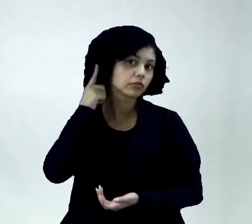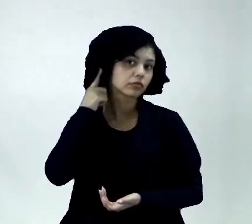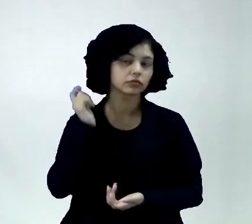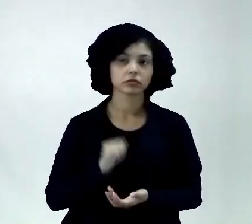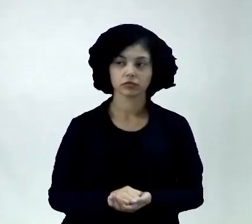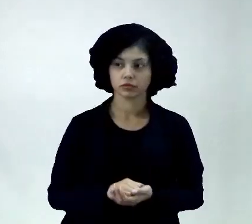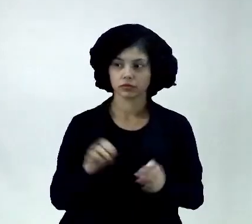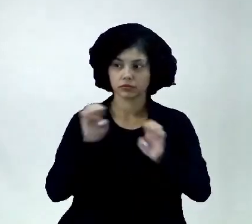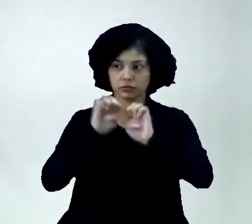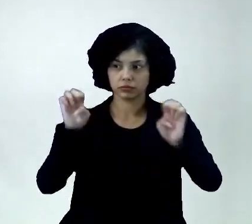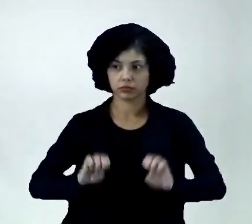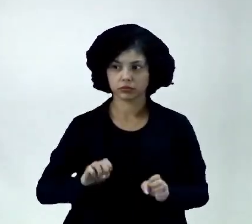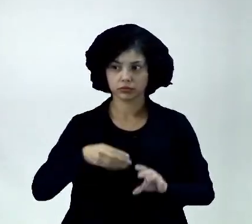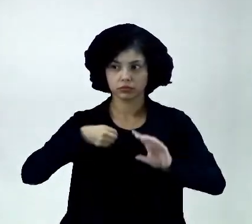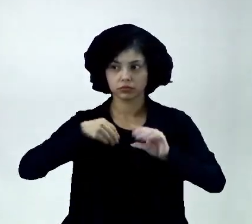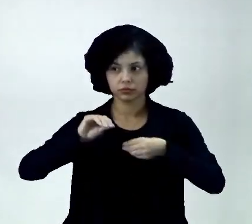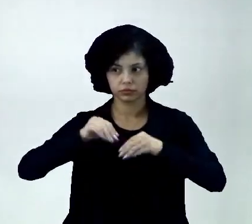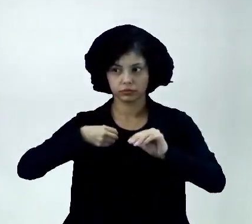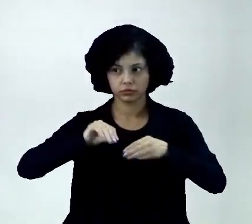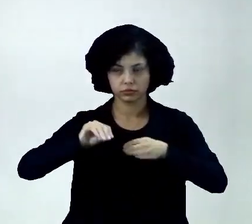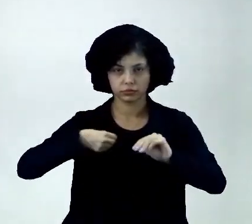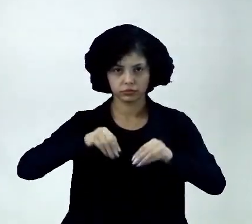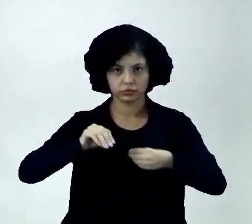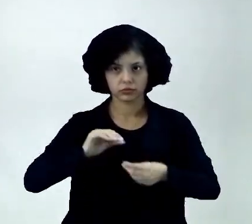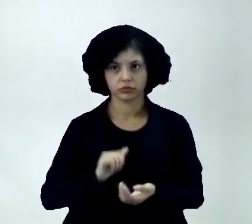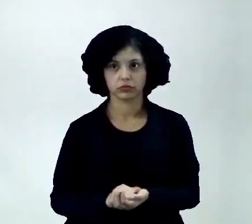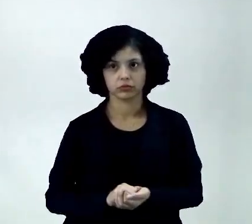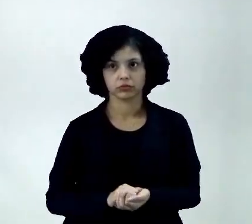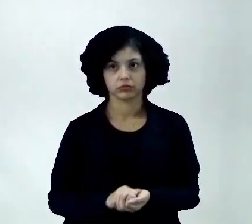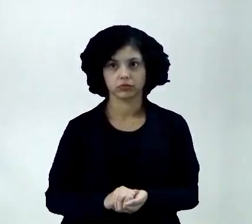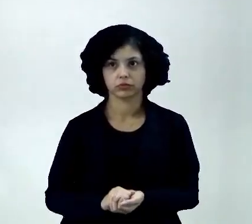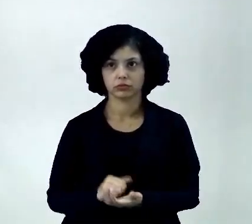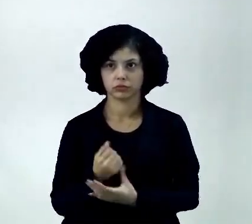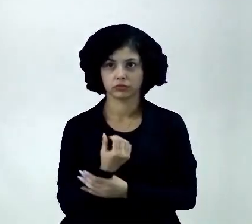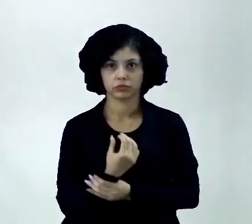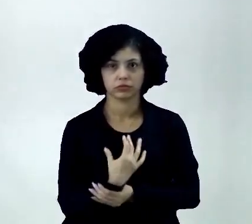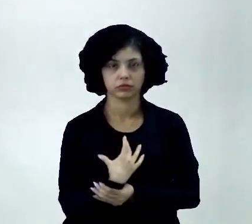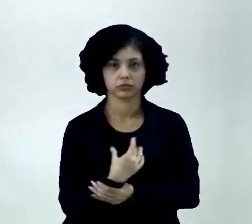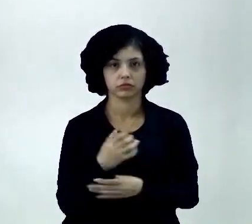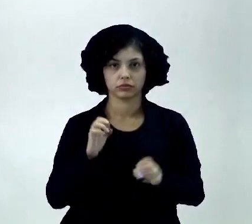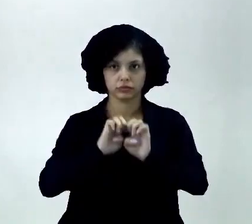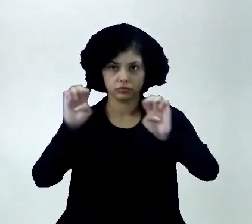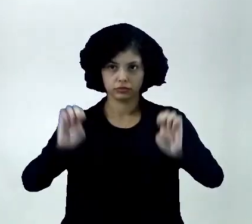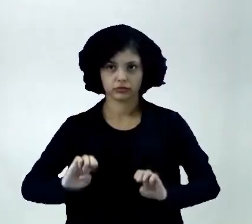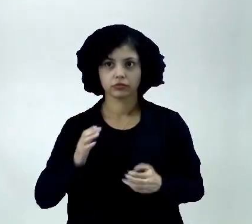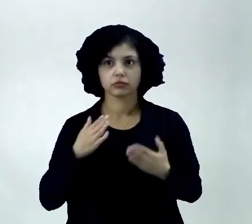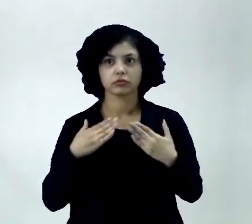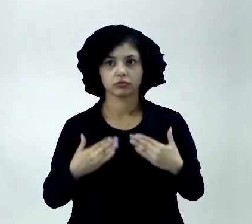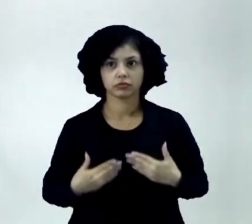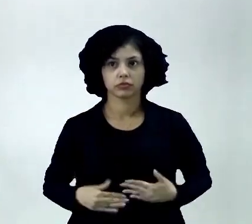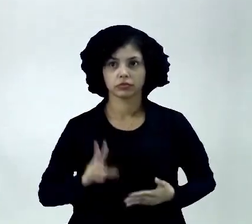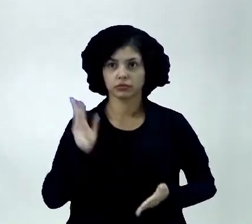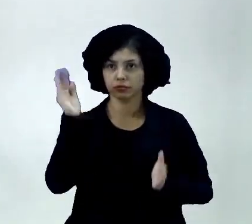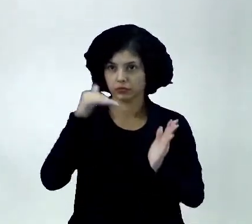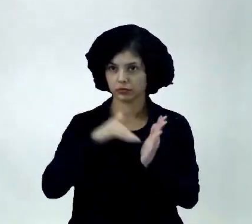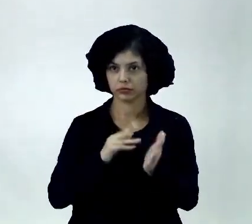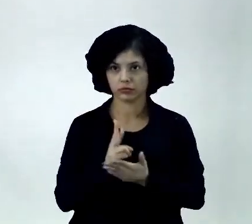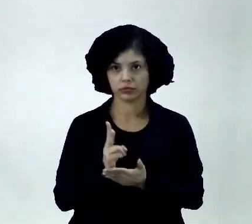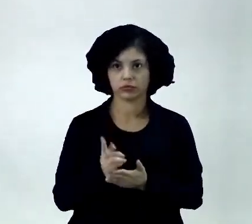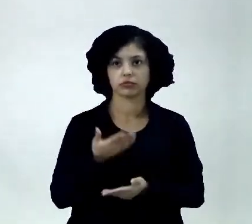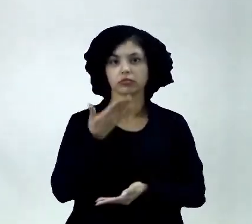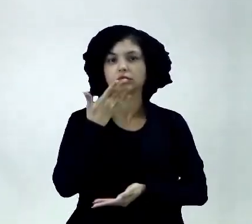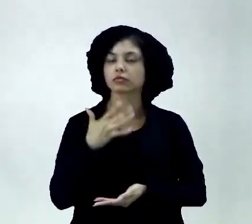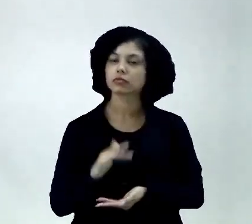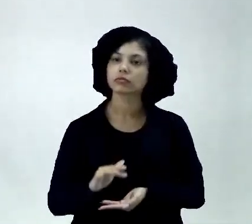orelha são estruturas cartilaginosas que não param de crescer. Então, é uma estrutura do corpo que vai crescer até você